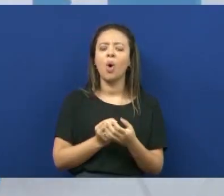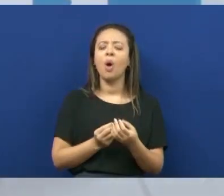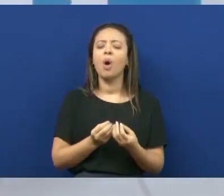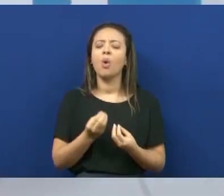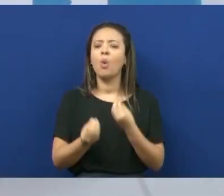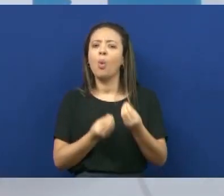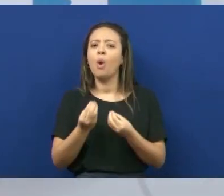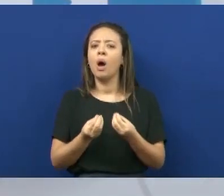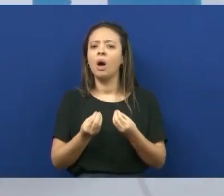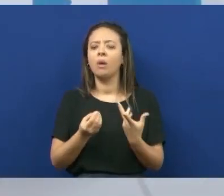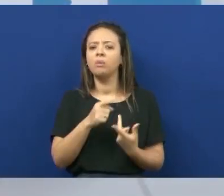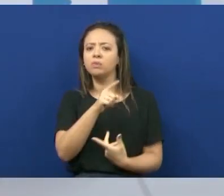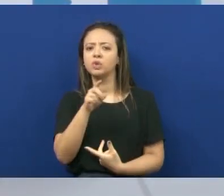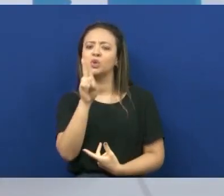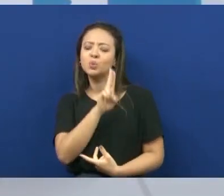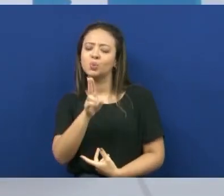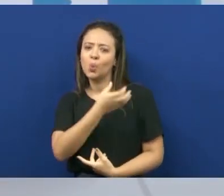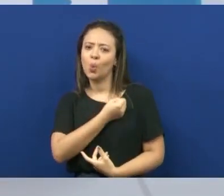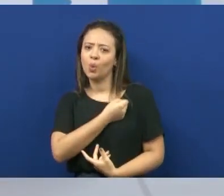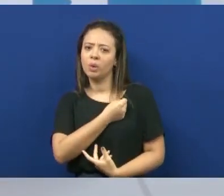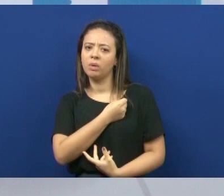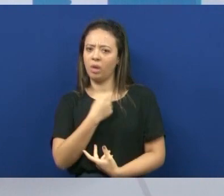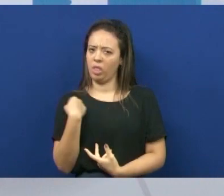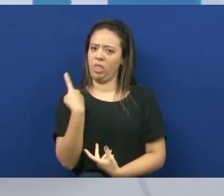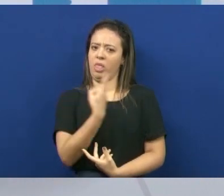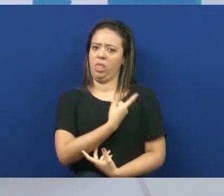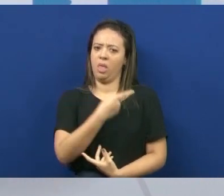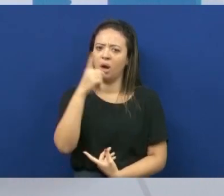você utiliza os números no nosso dia a dia?